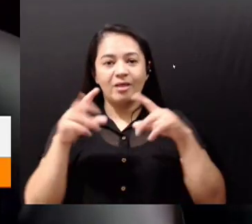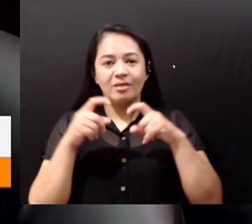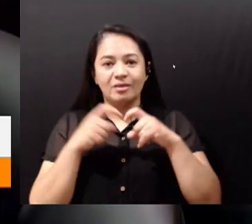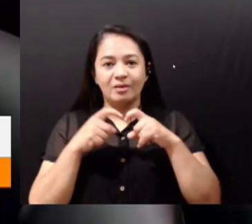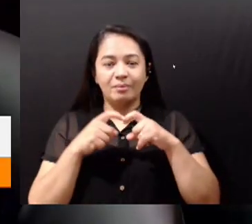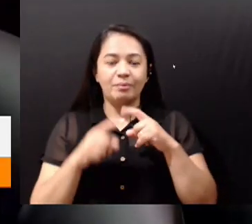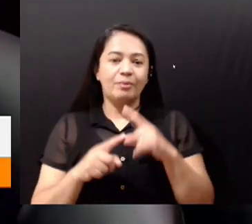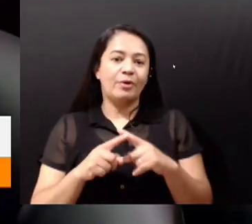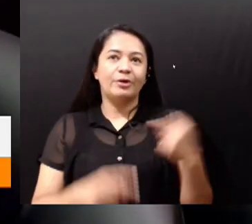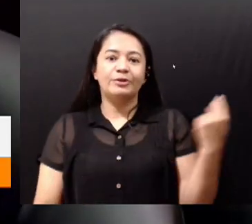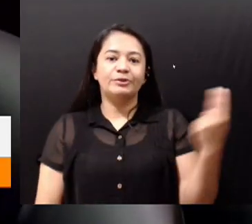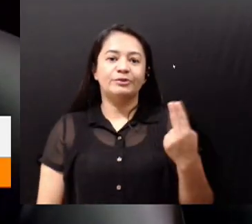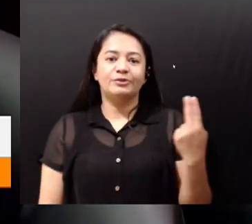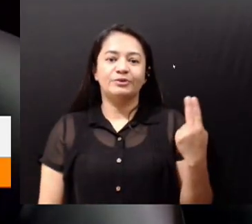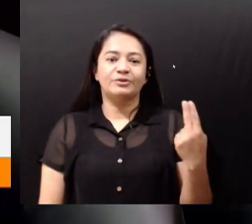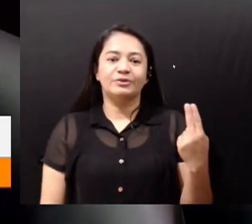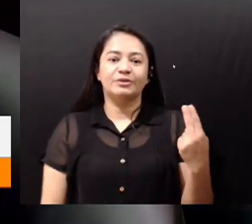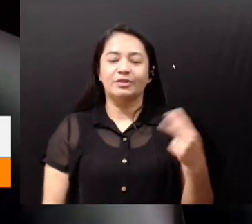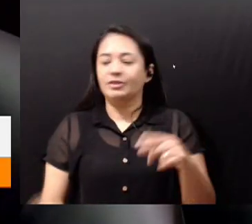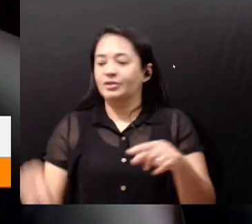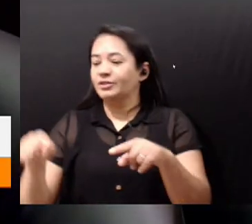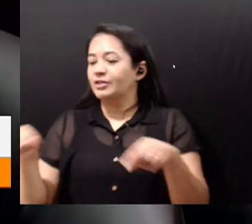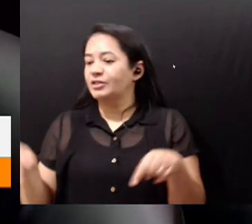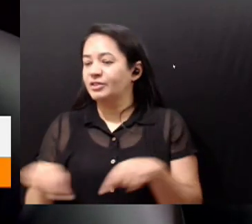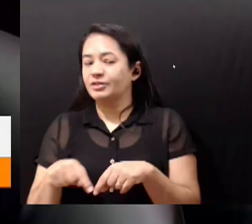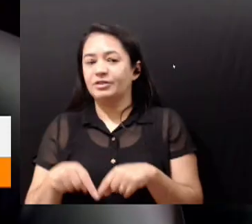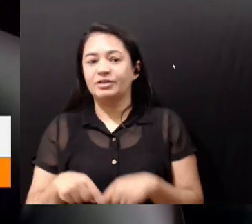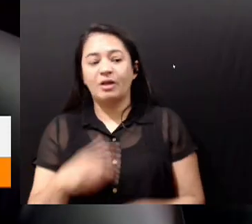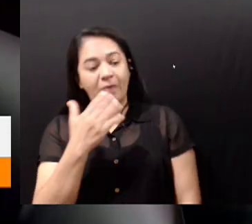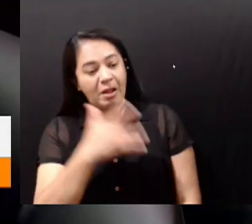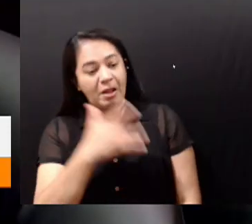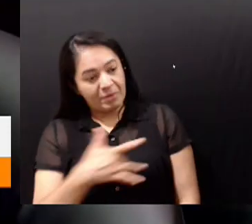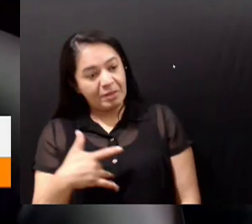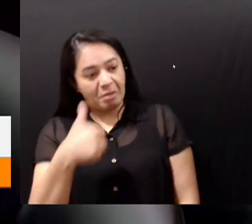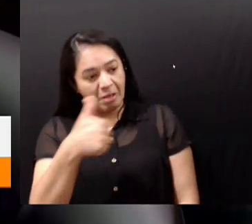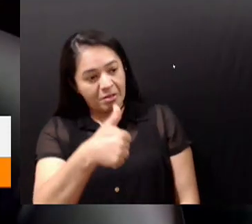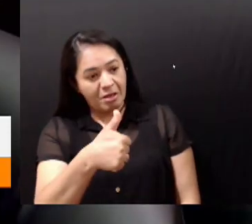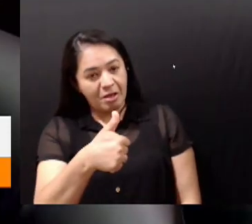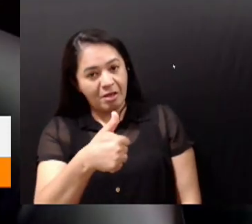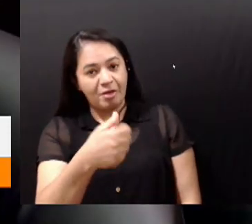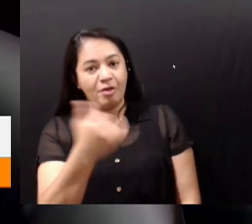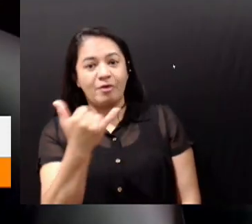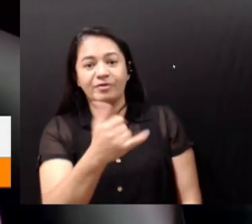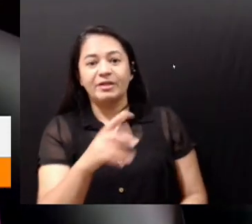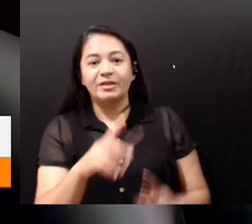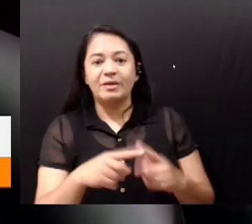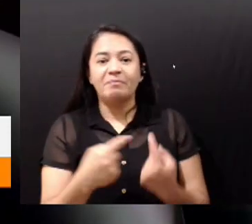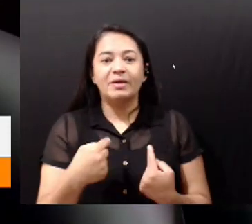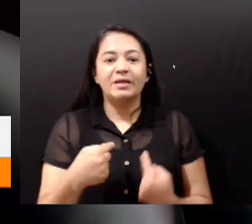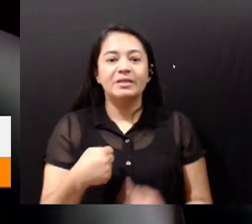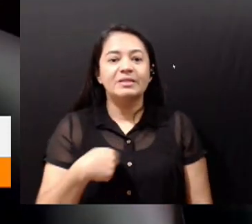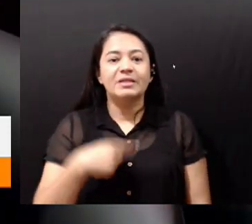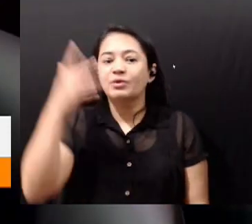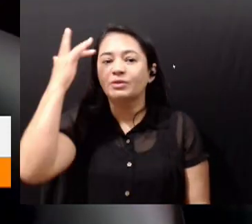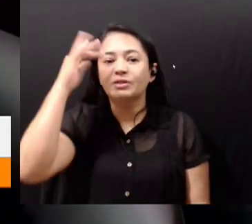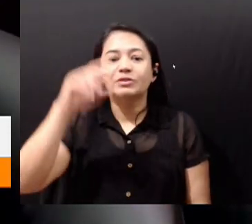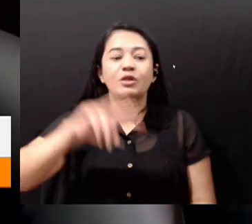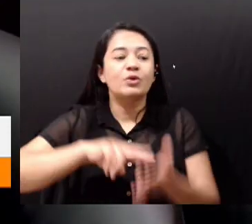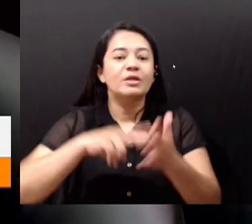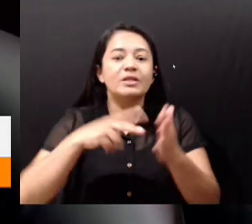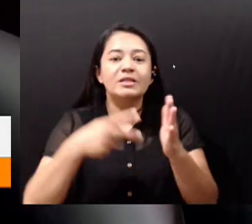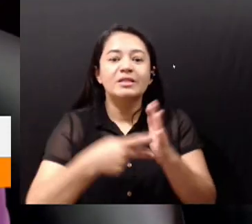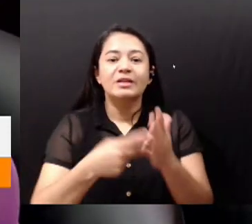estar no consultório dizendo assim, uma alimentação saudável, mas eu não saber o que é uma alimentação saudável. Eu